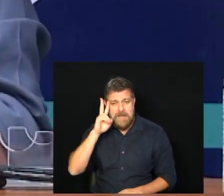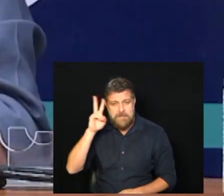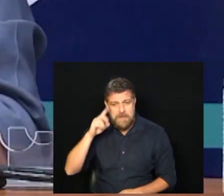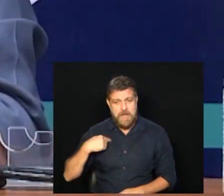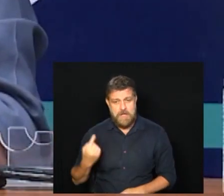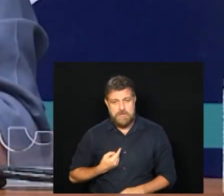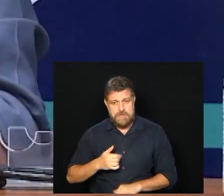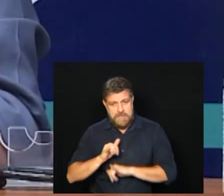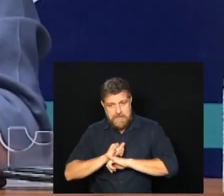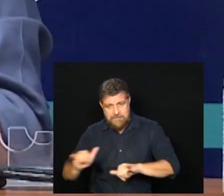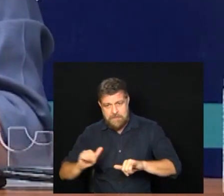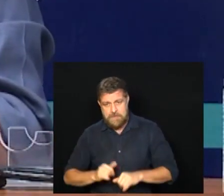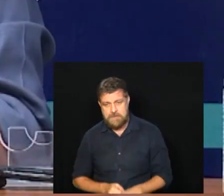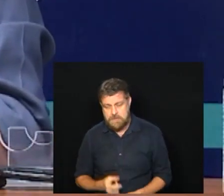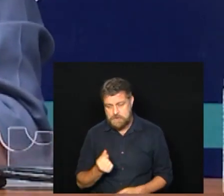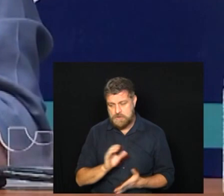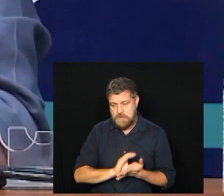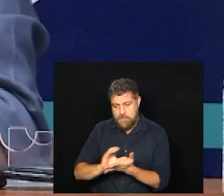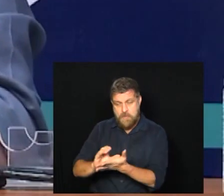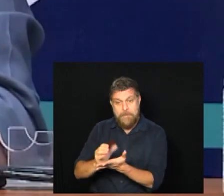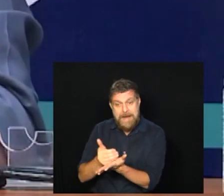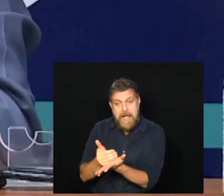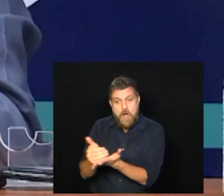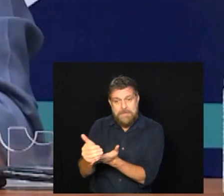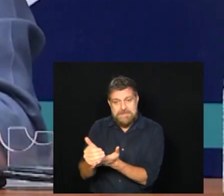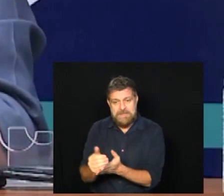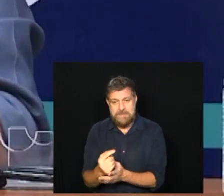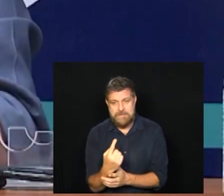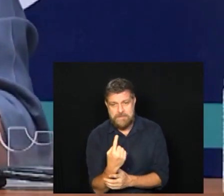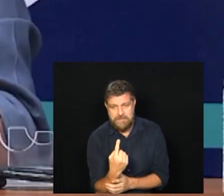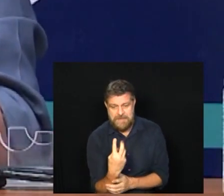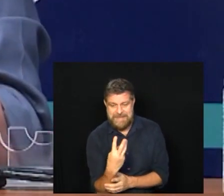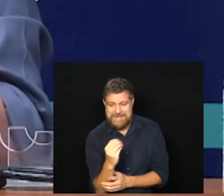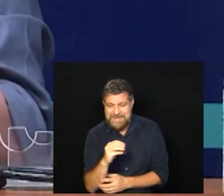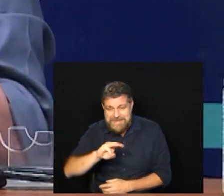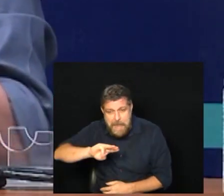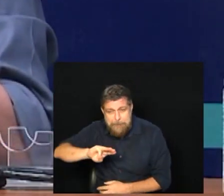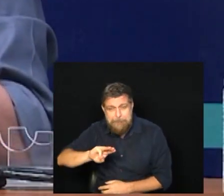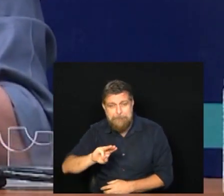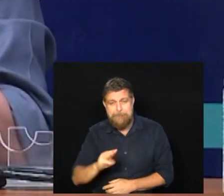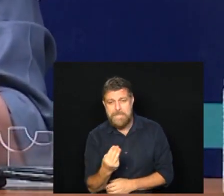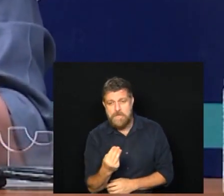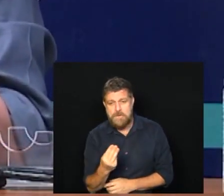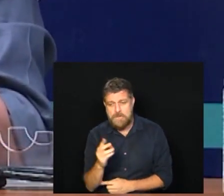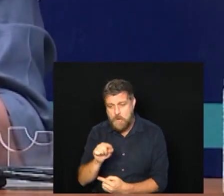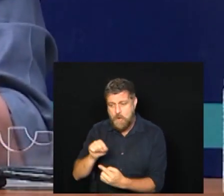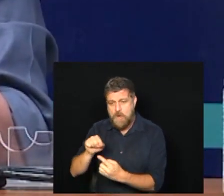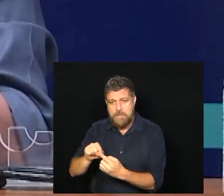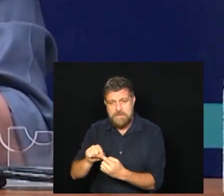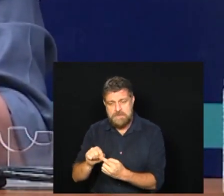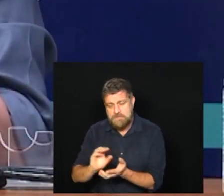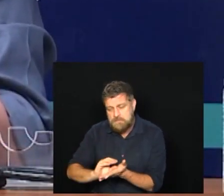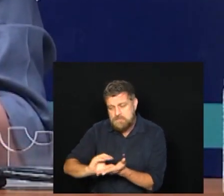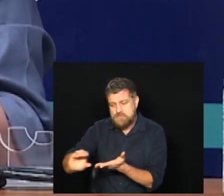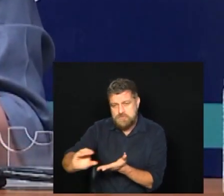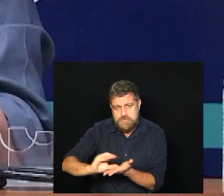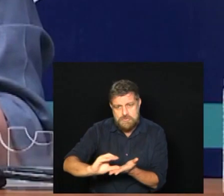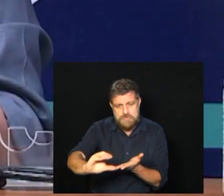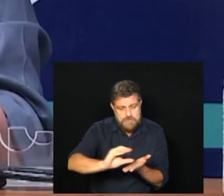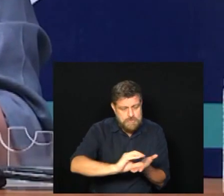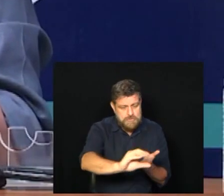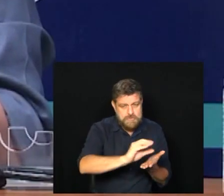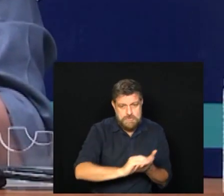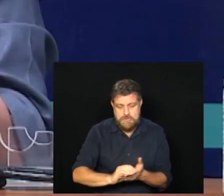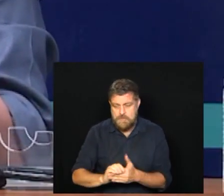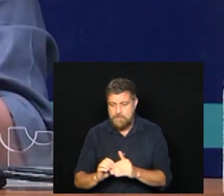lançamos o Fundo Recomeça, que são 130, 140 milhões para empréstimos para